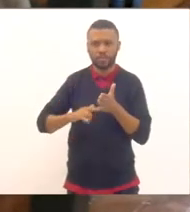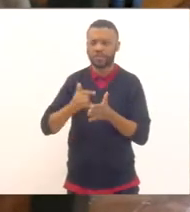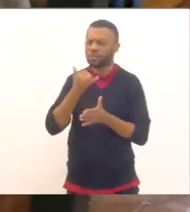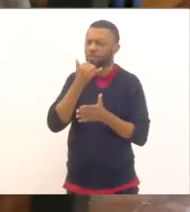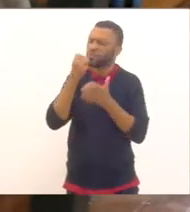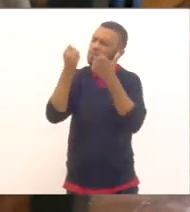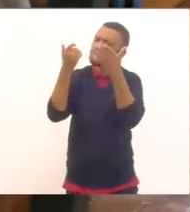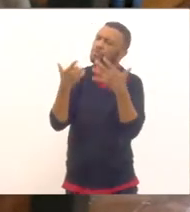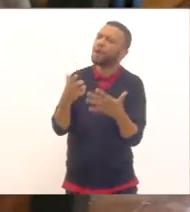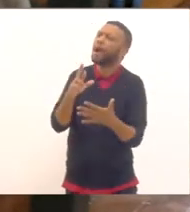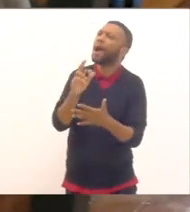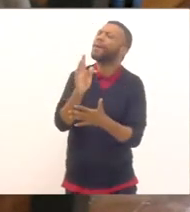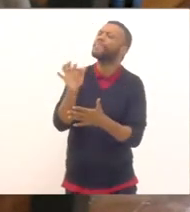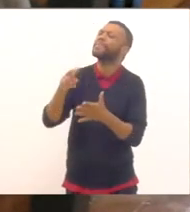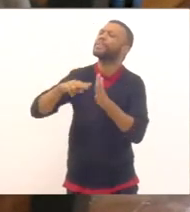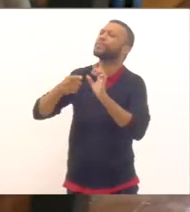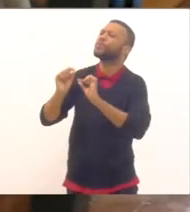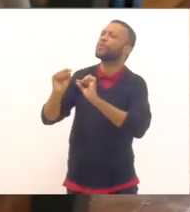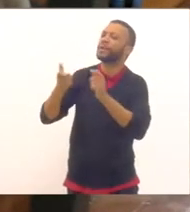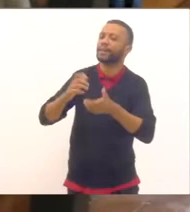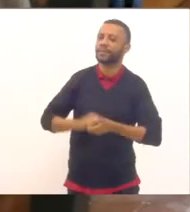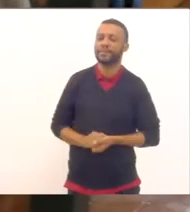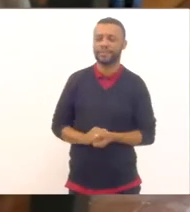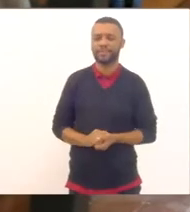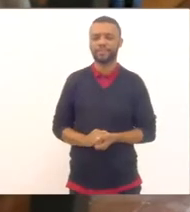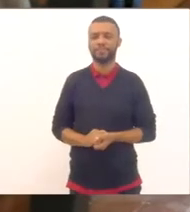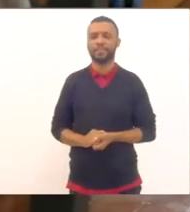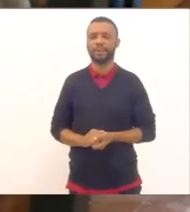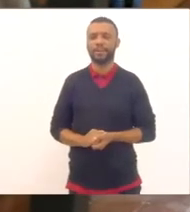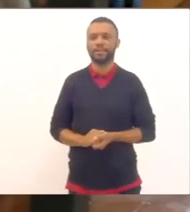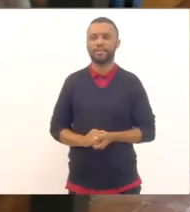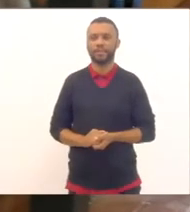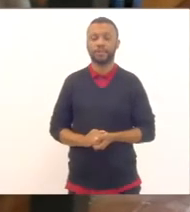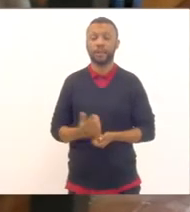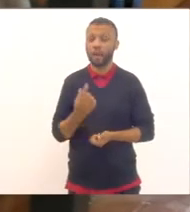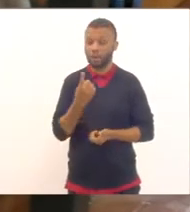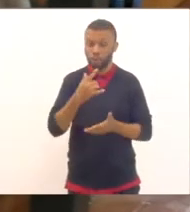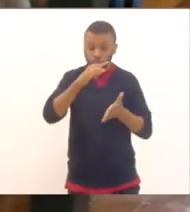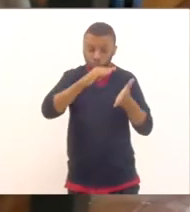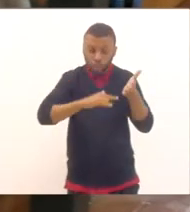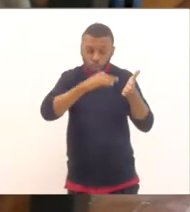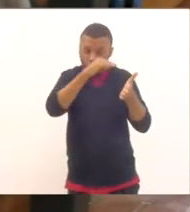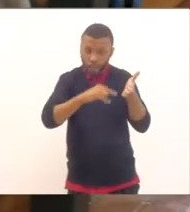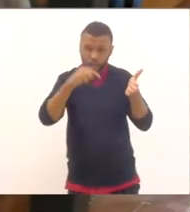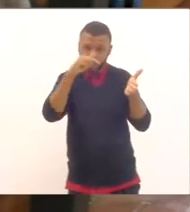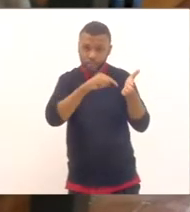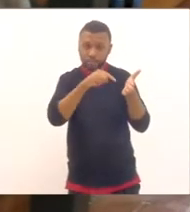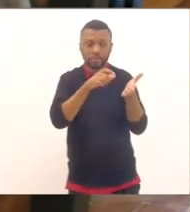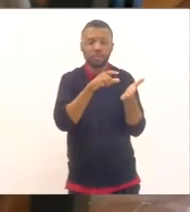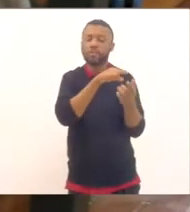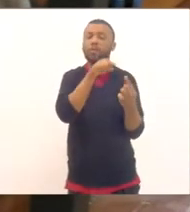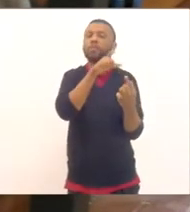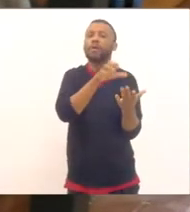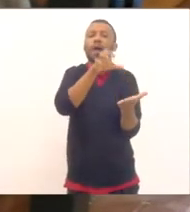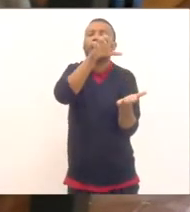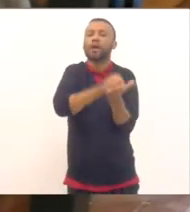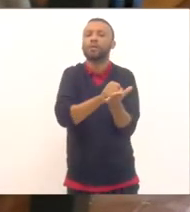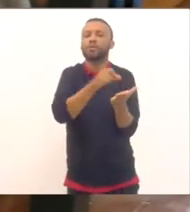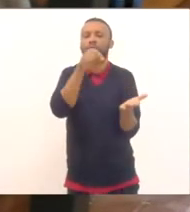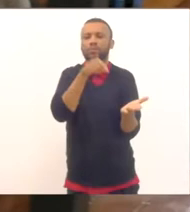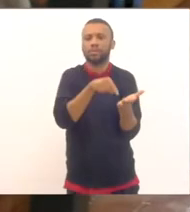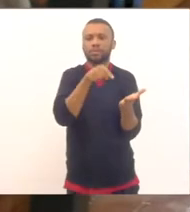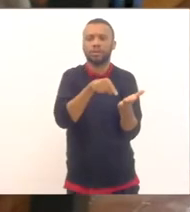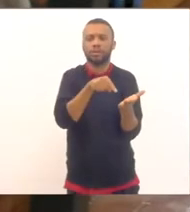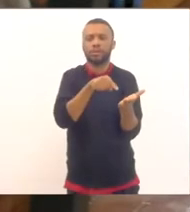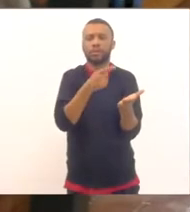tão Explique o que é o raf a desculpa é é um documento que eu registro a Registro